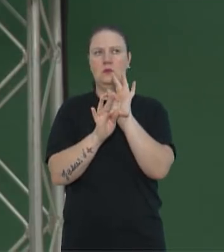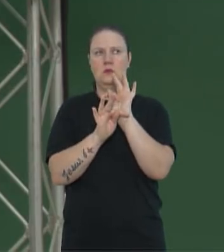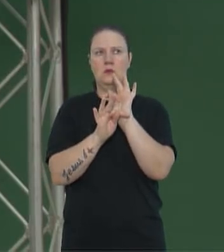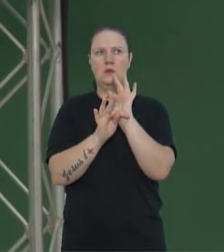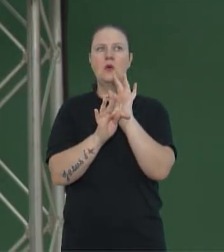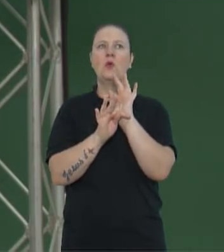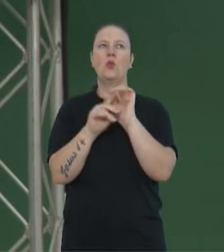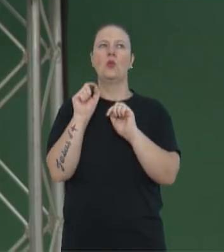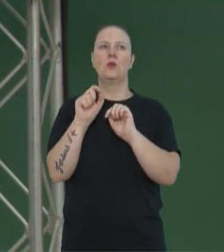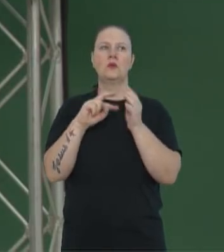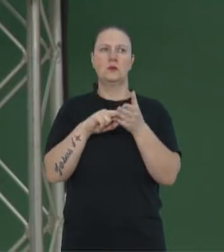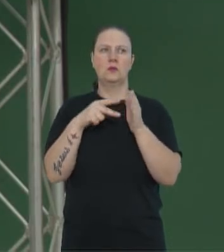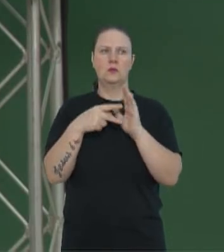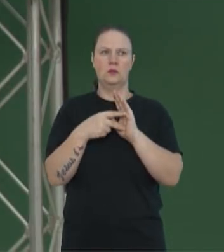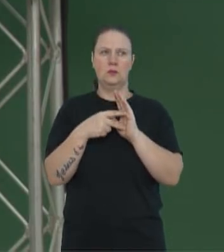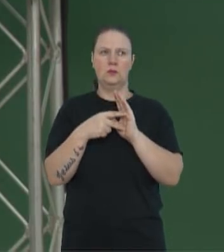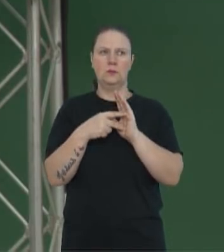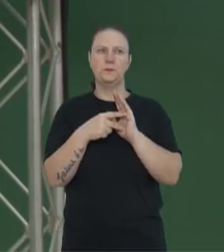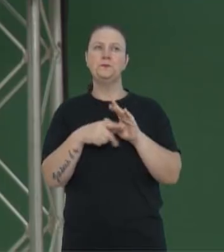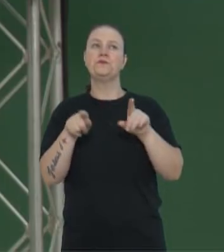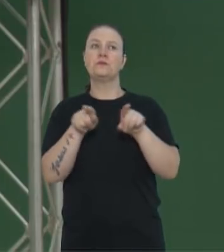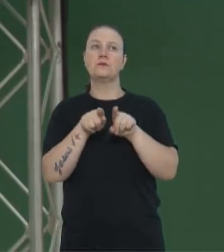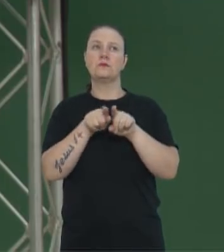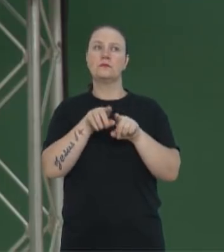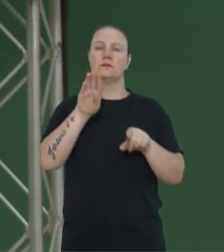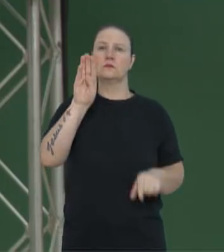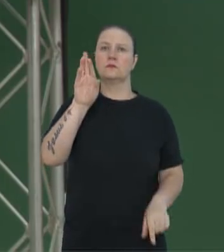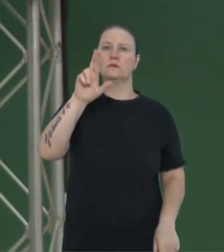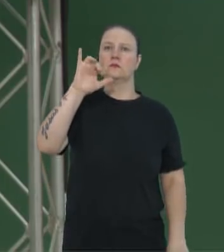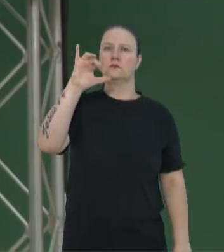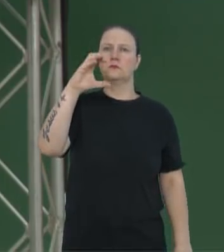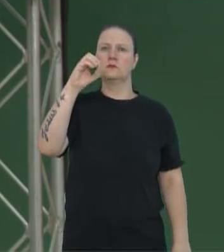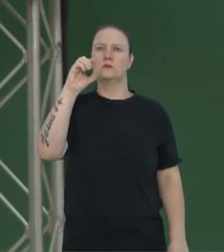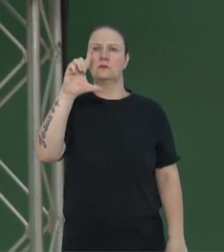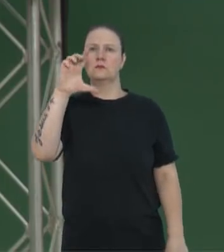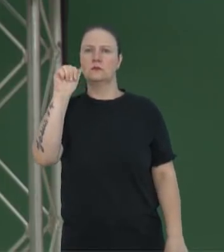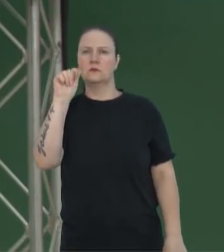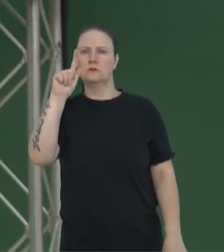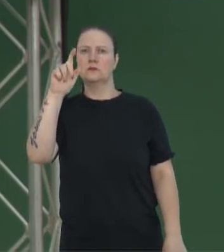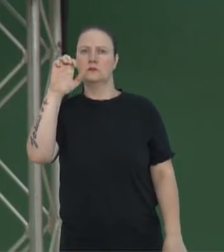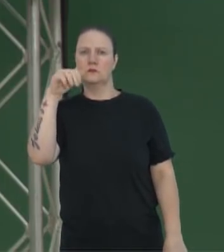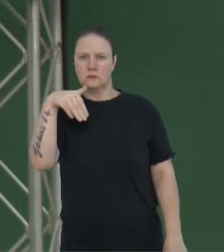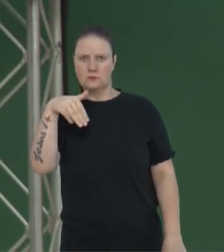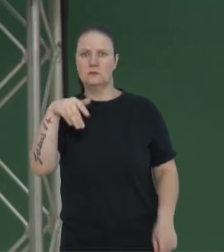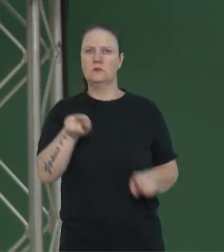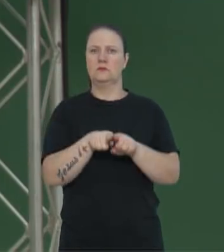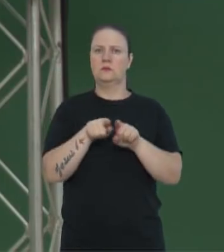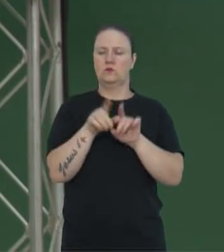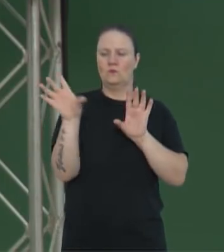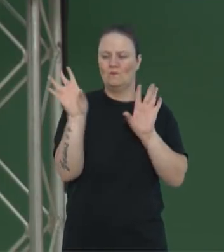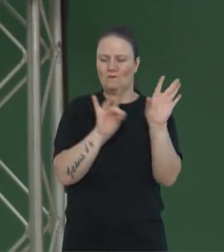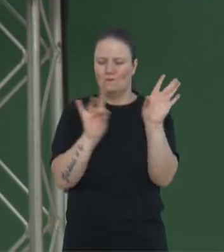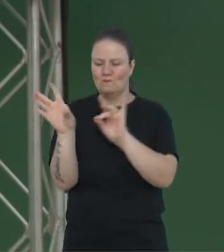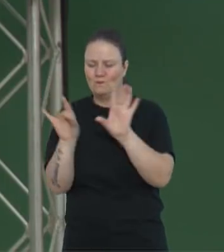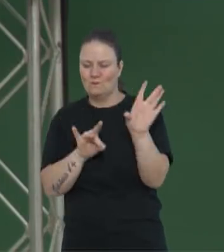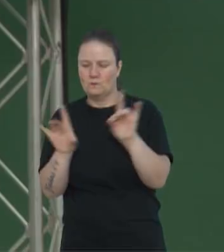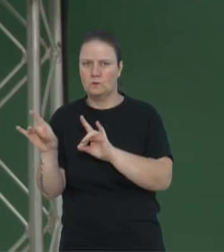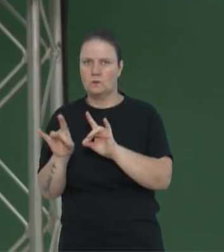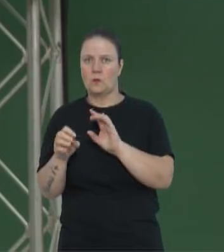palavra bricolagem, ela tem muito a ver com o que a gente está trabalhando na aula de hoje, mas que a gente vai relacionar lá com o dadaísmo, inclusive surge